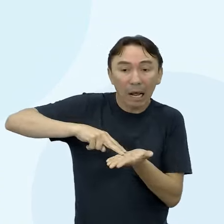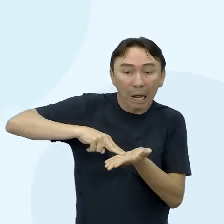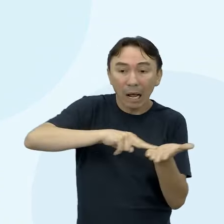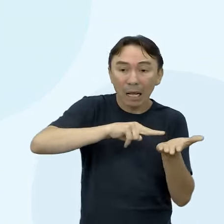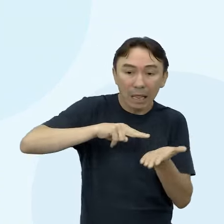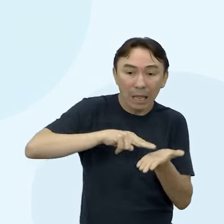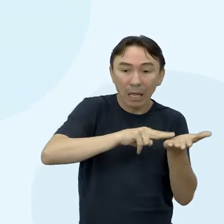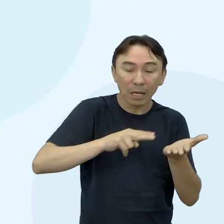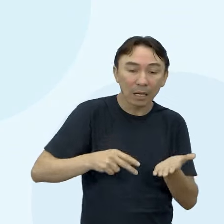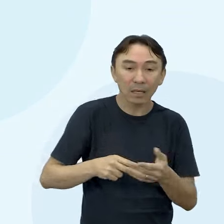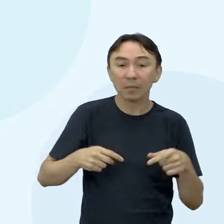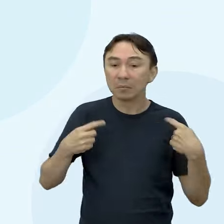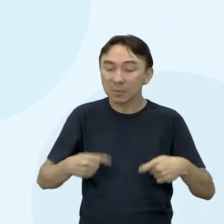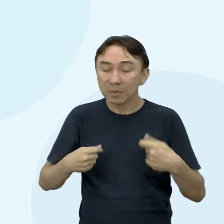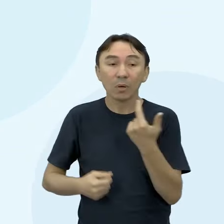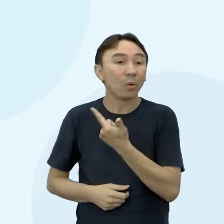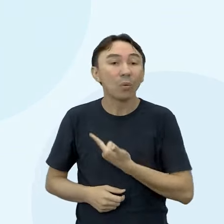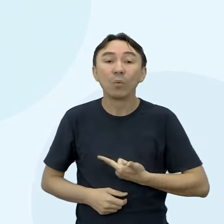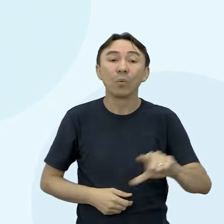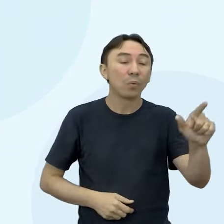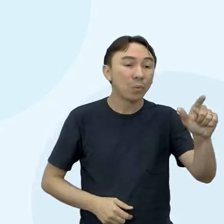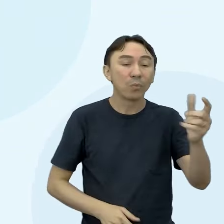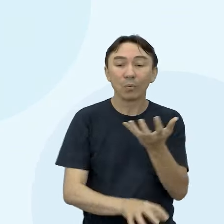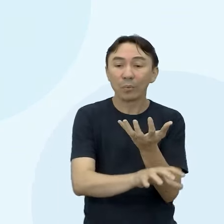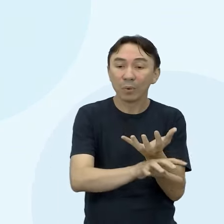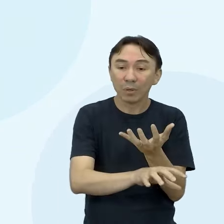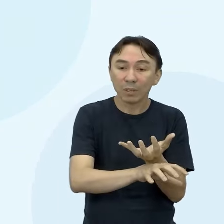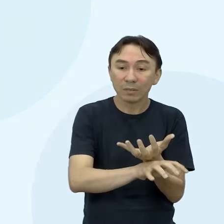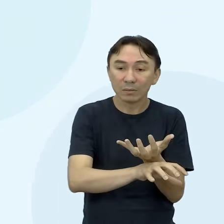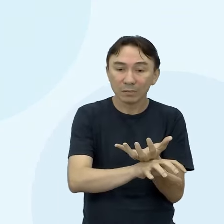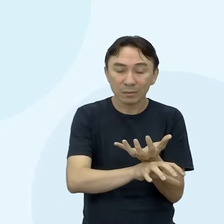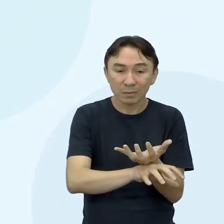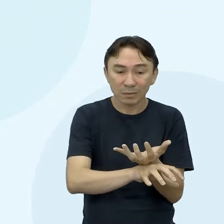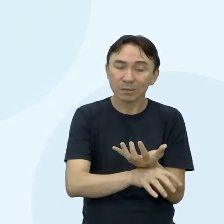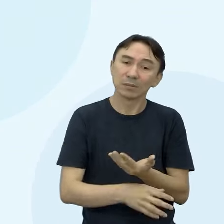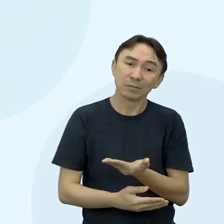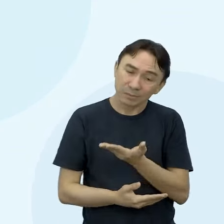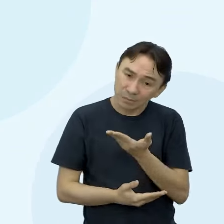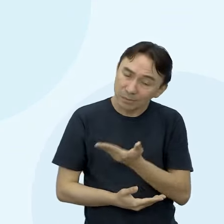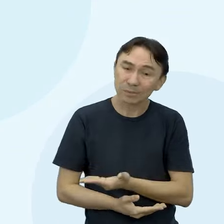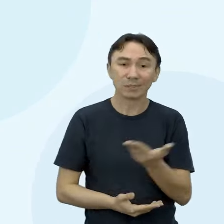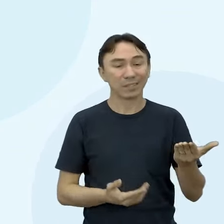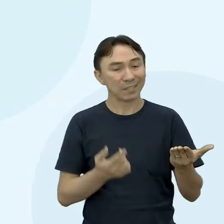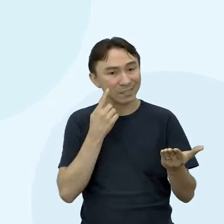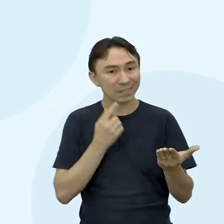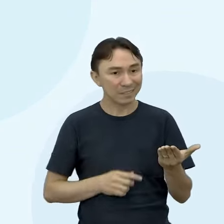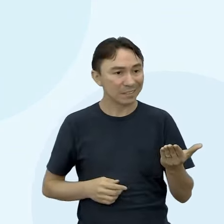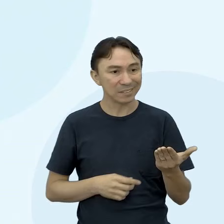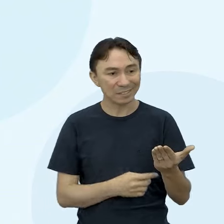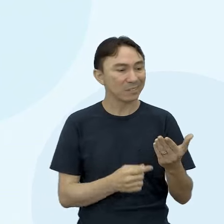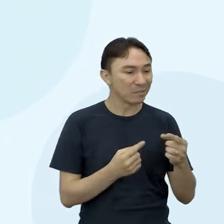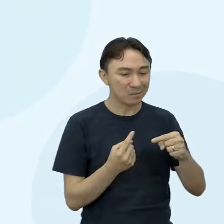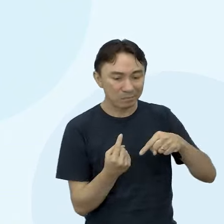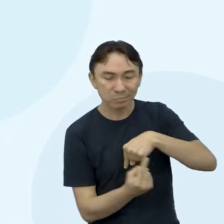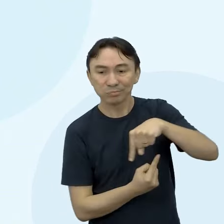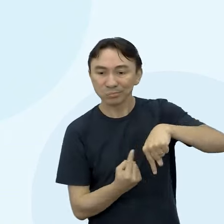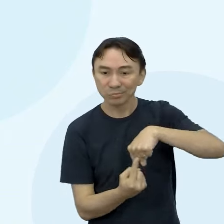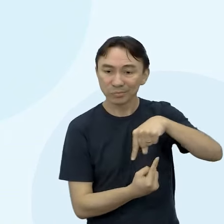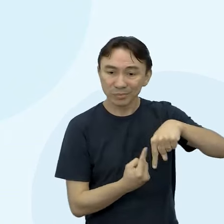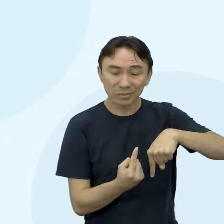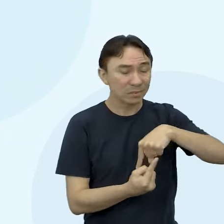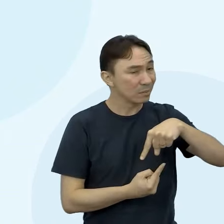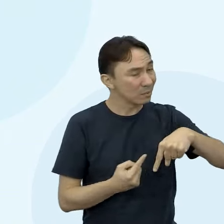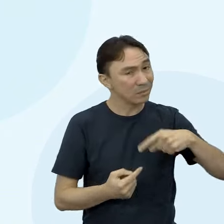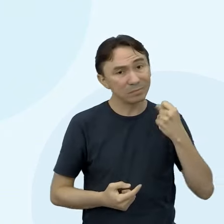atividade para frente de outro componente. Então, essa interação entre vocês, esse jeito de vocês, tem que estar muito ligado, que